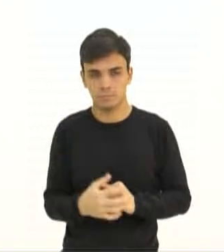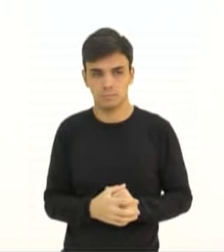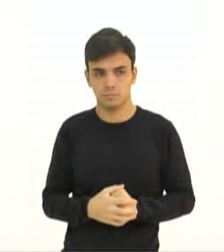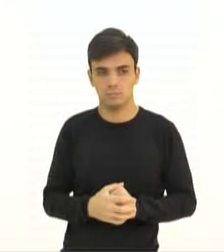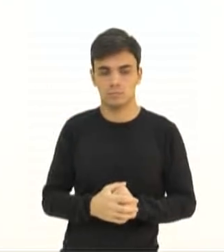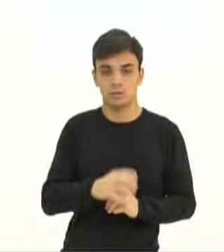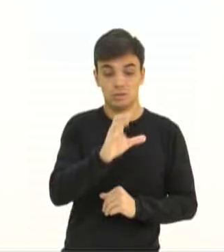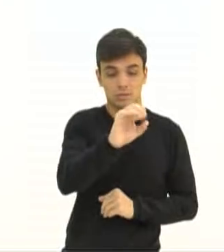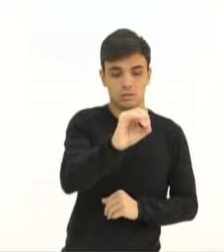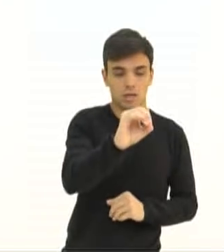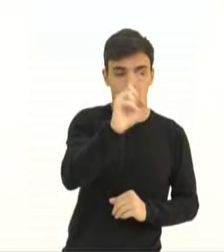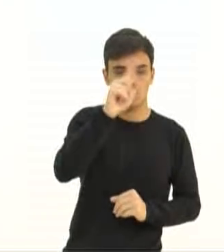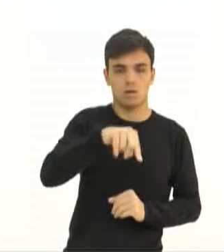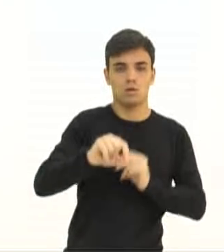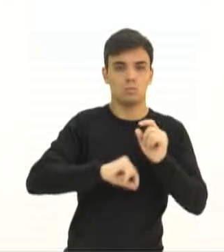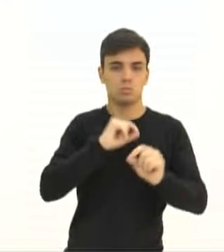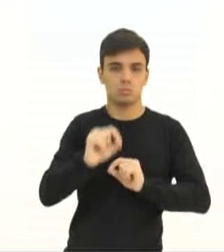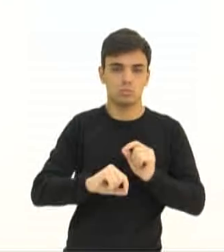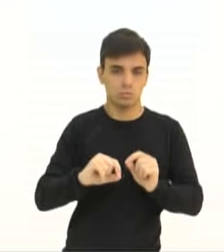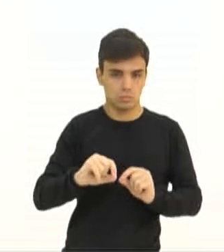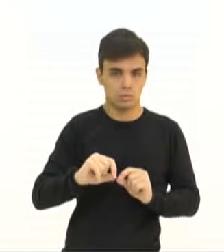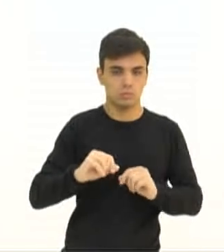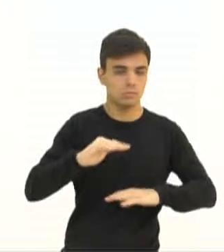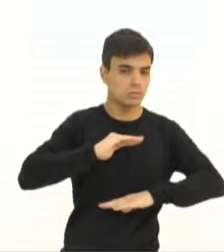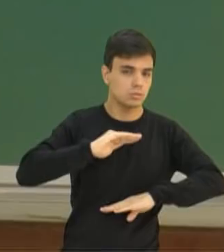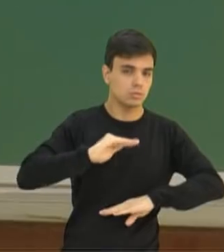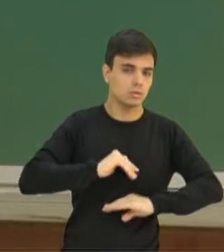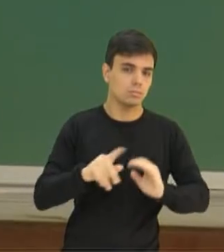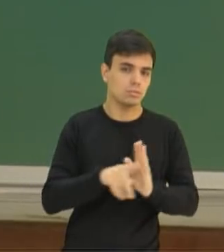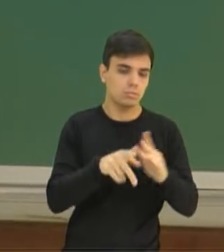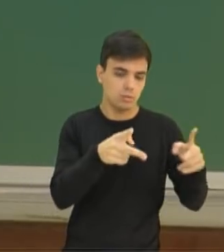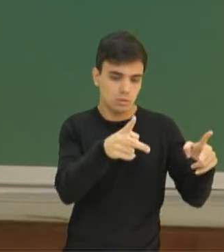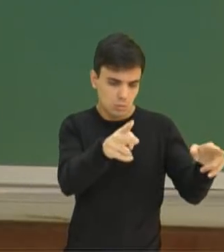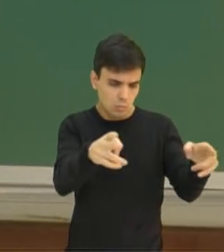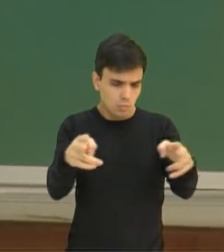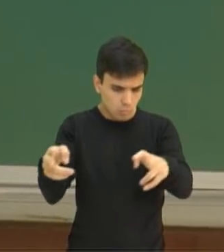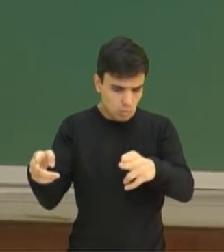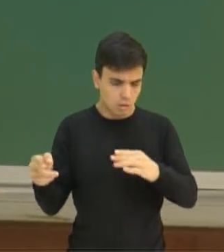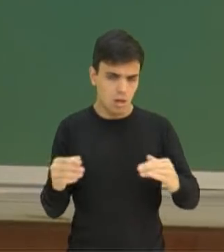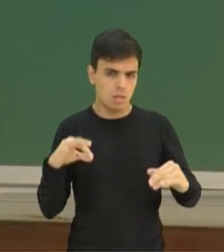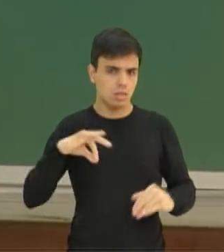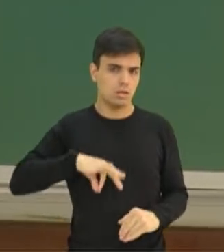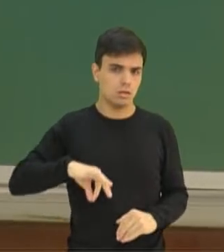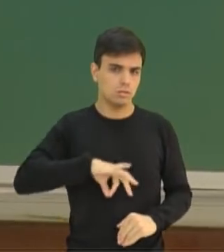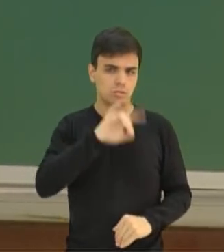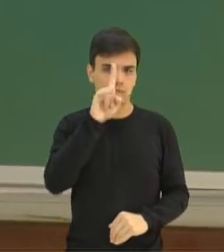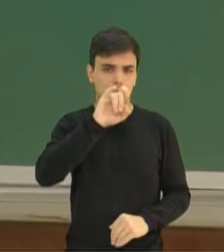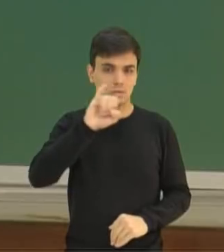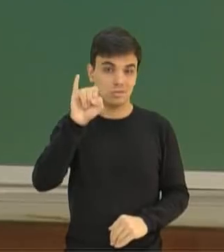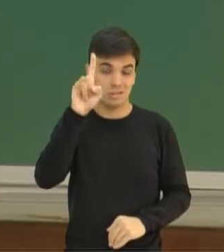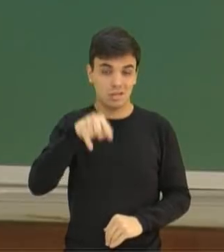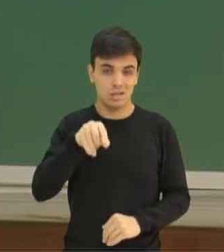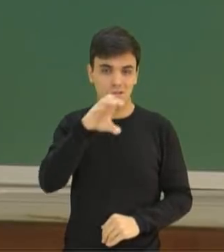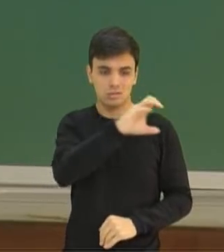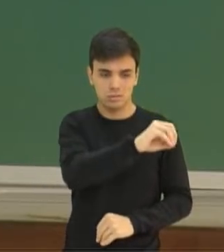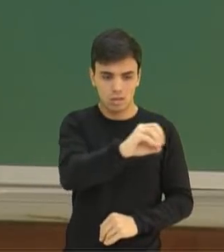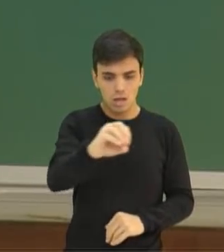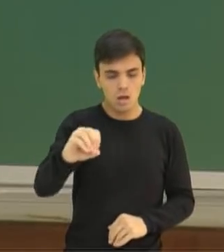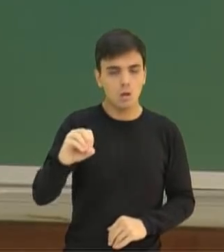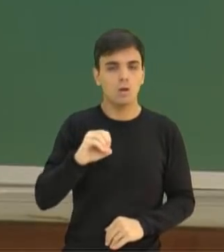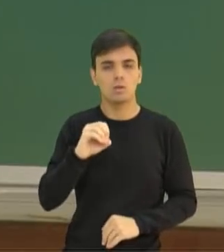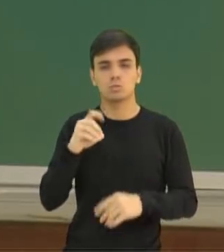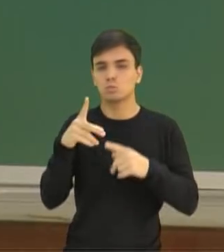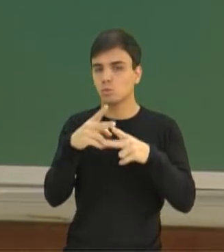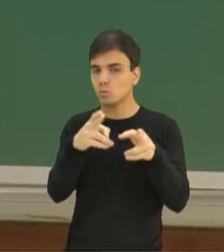0 apresenta a situação de igualdade de renda. Se fosse 0, quer dizer que todo mundo tinha lá uma renda